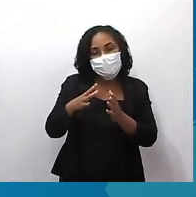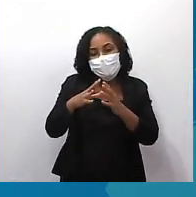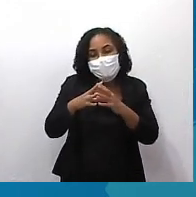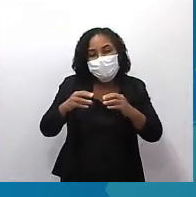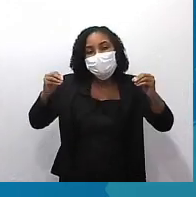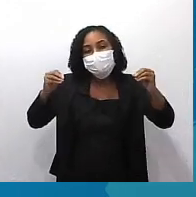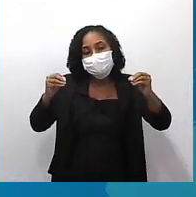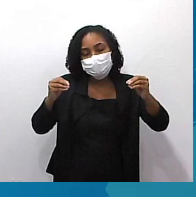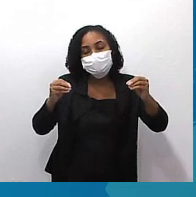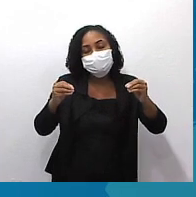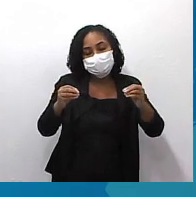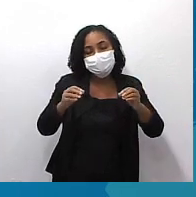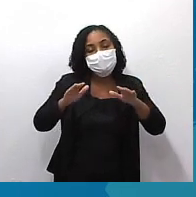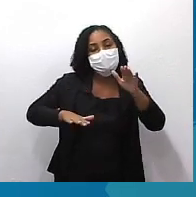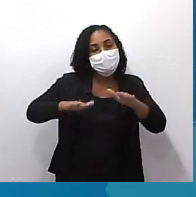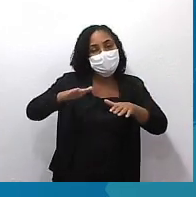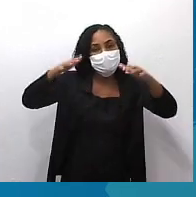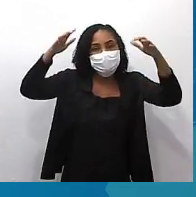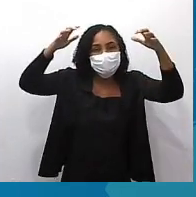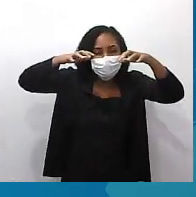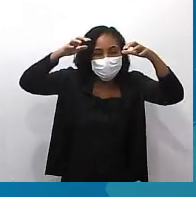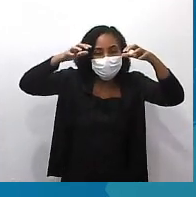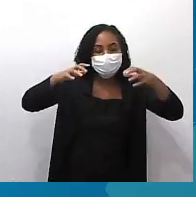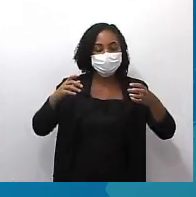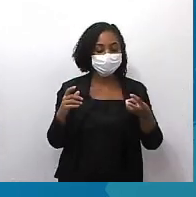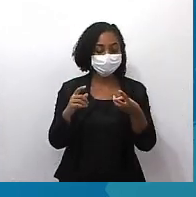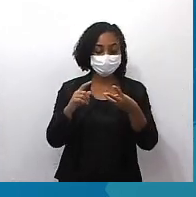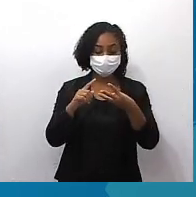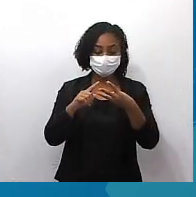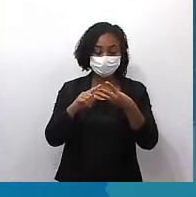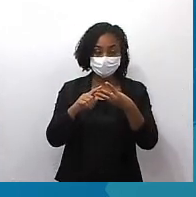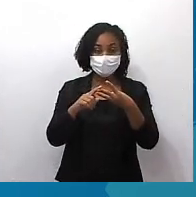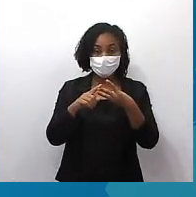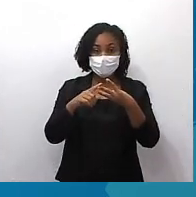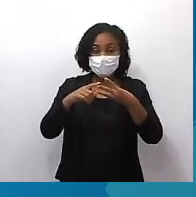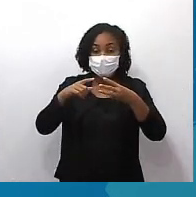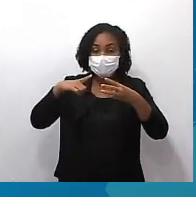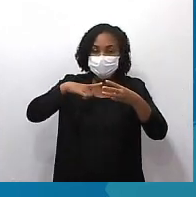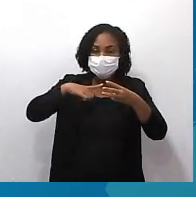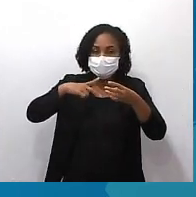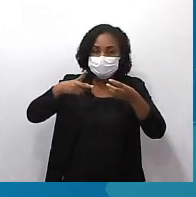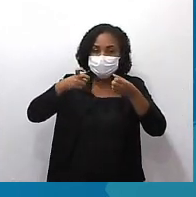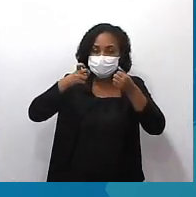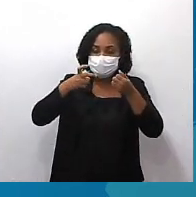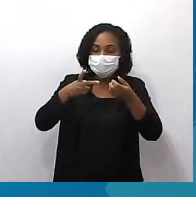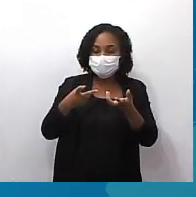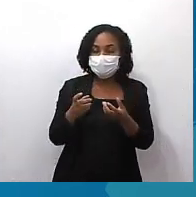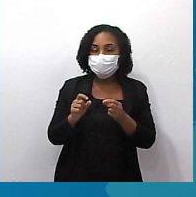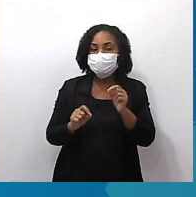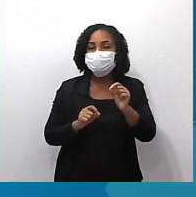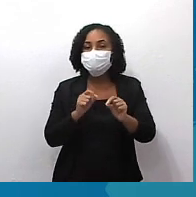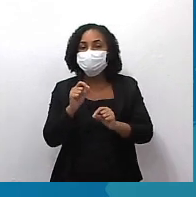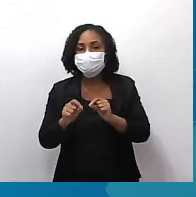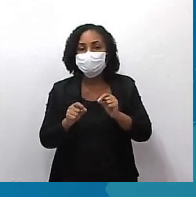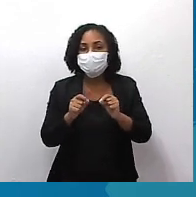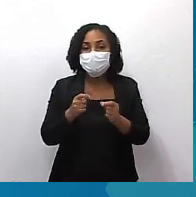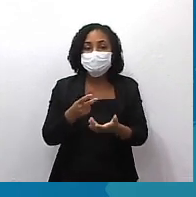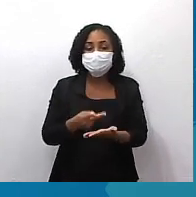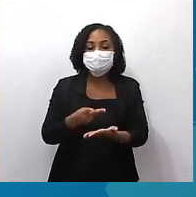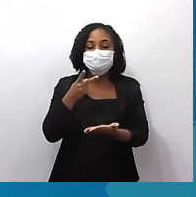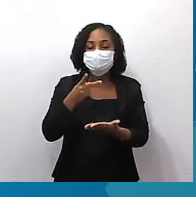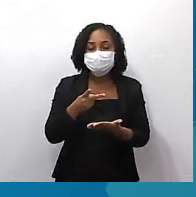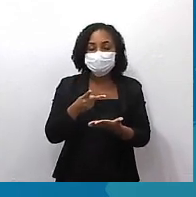depende diretamente da queda d'água. Parte desta água da chuva também filtra, e vai formar lá embaixo